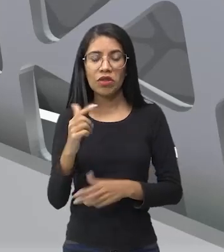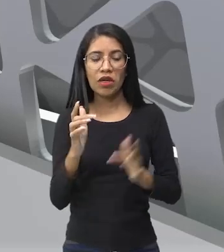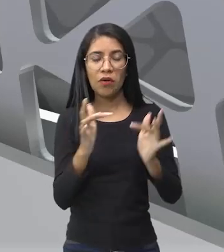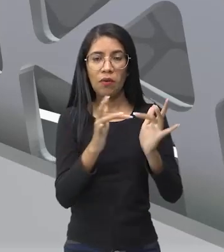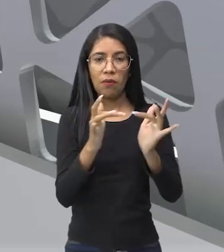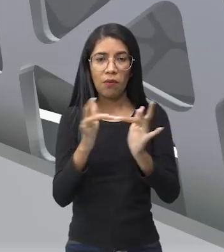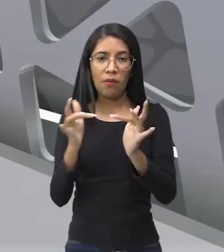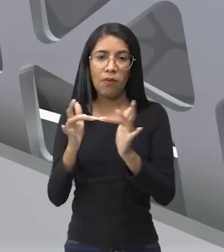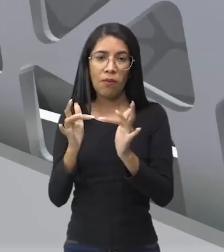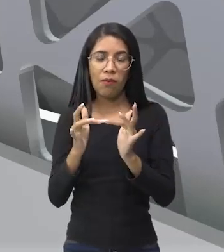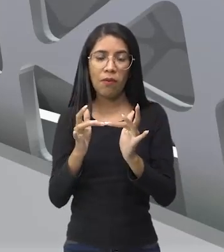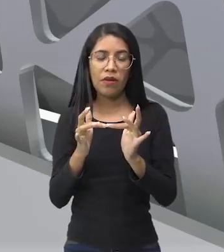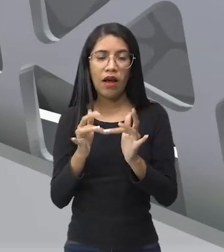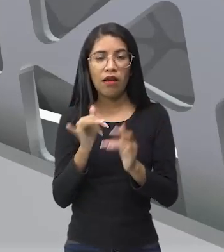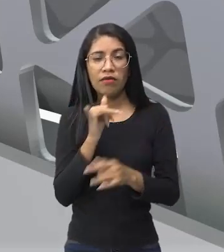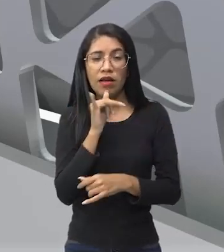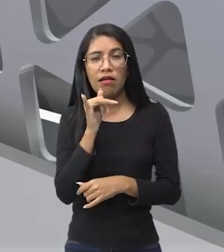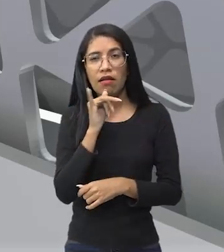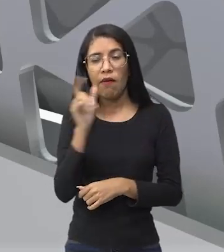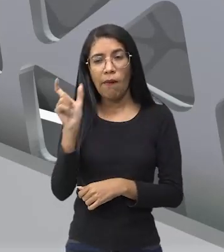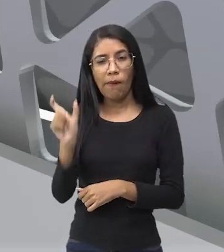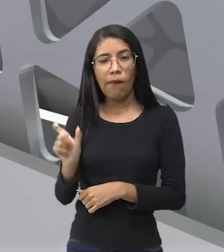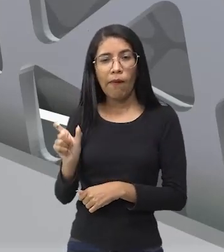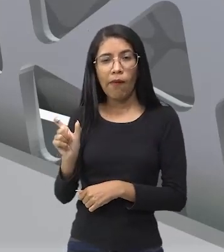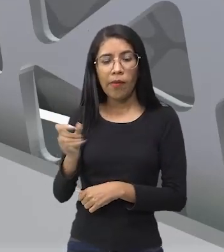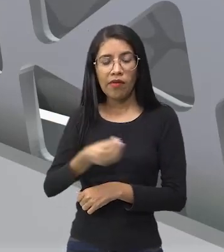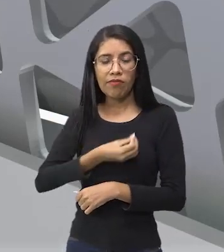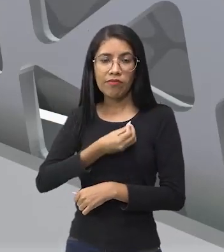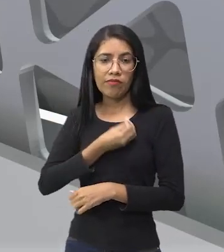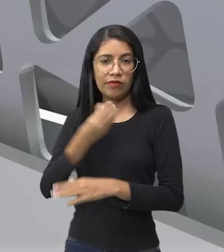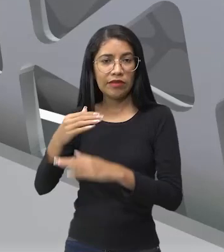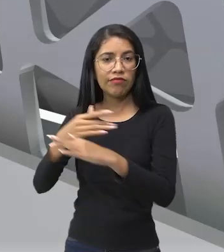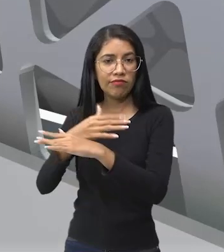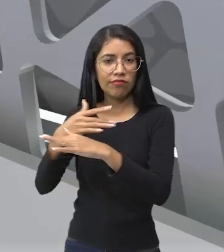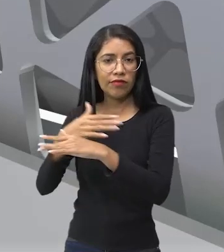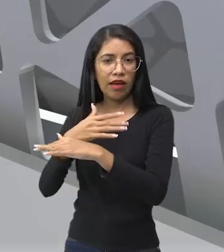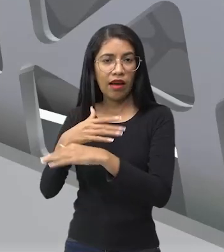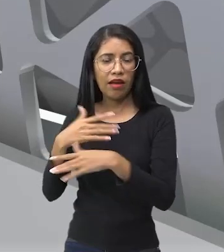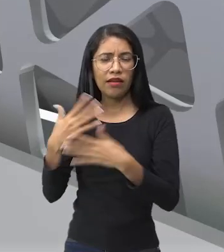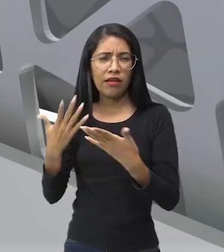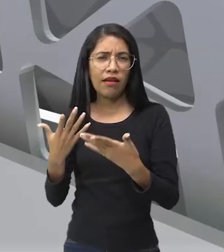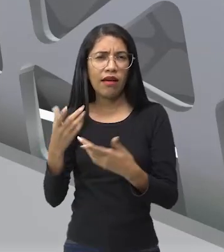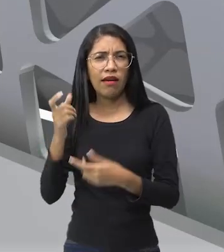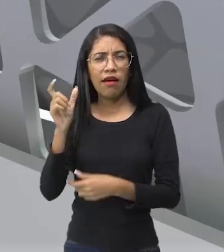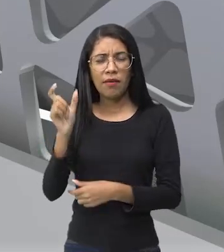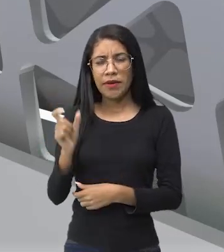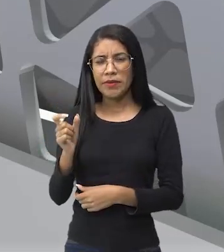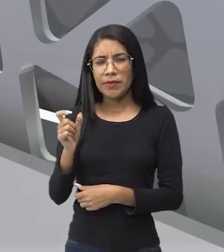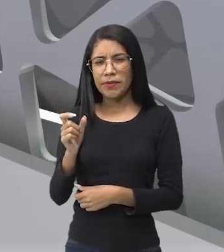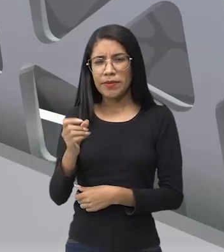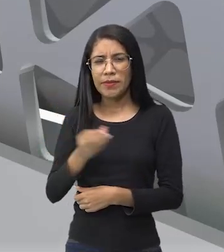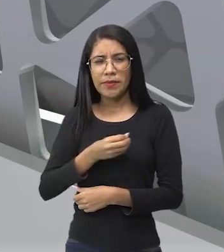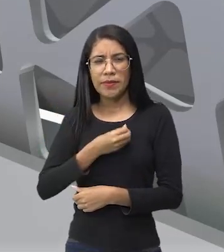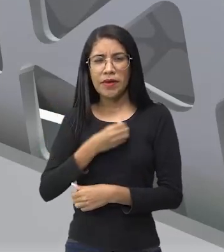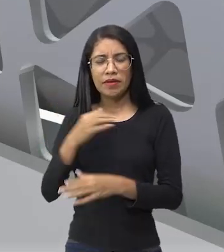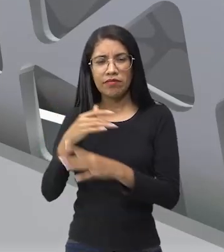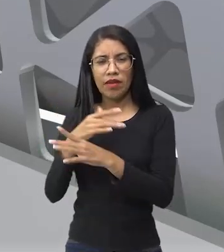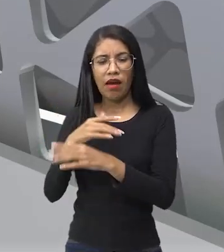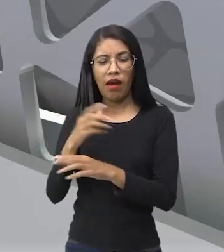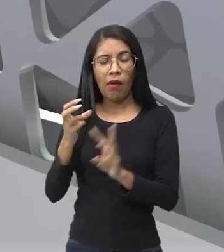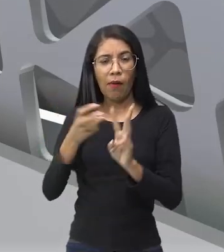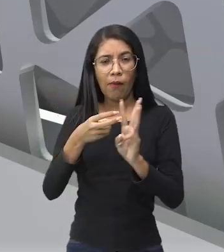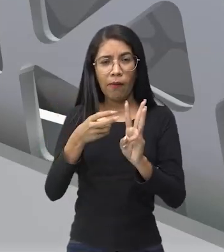ainda contato, vamos dizer, com o homem civilizado. Quem seria o civilizado nesse momento? Aquele índio